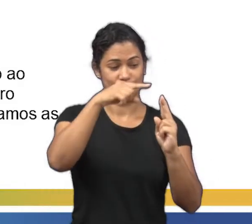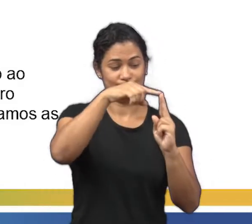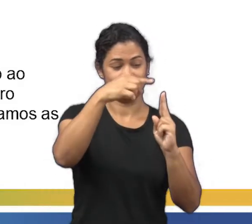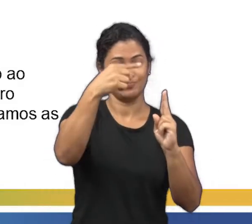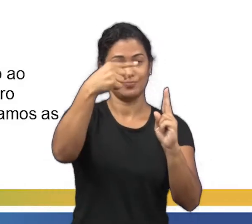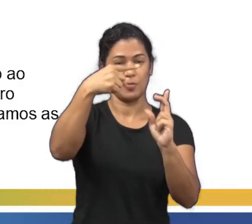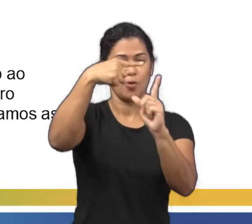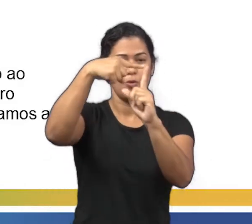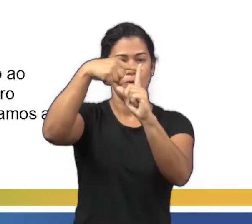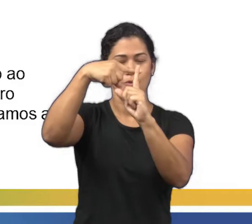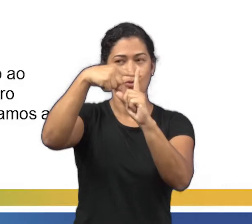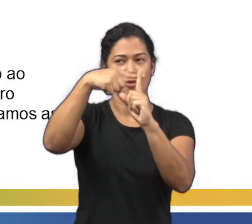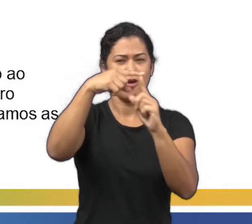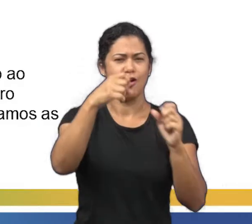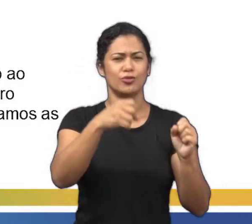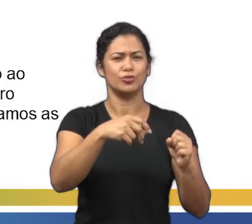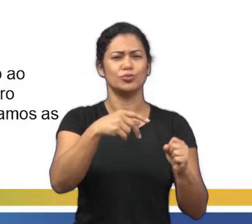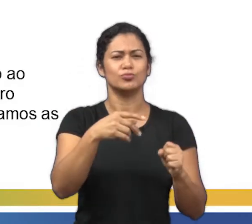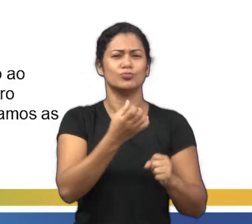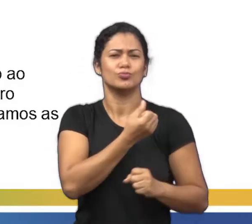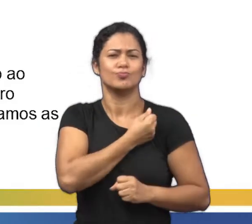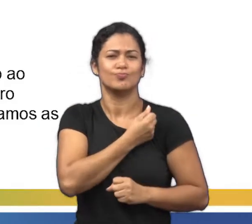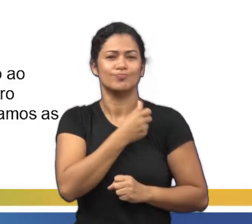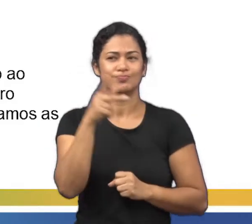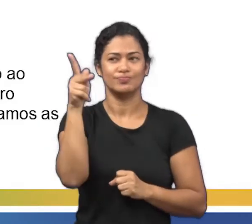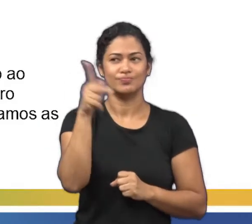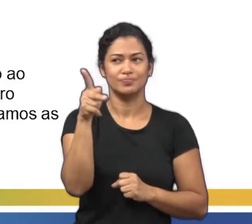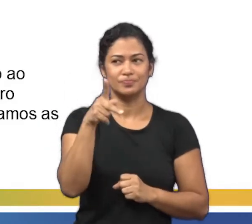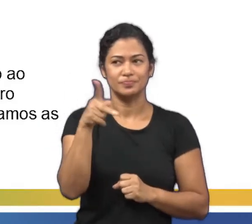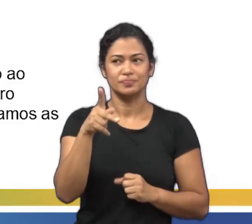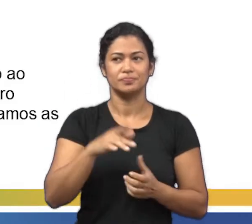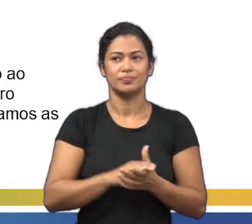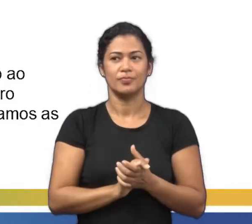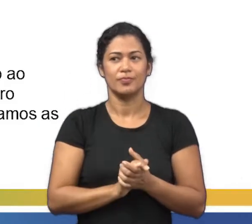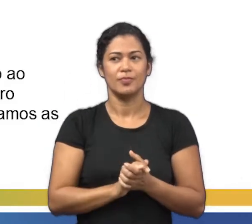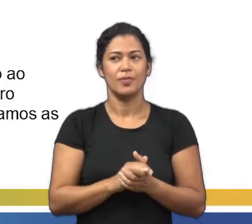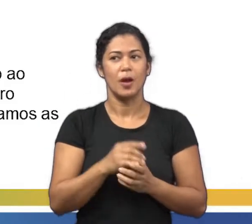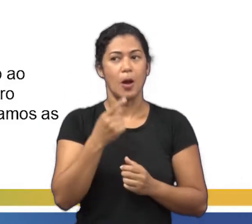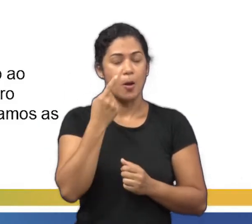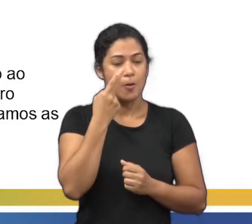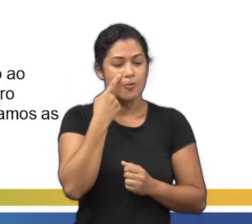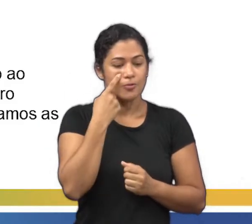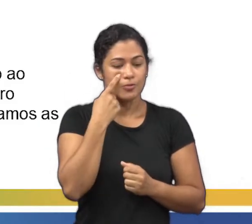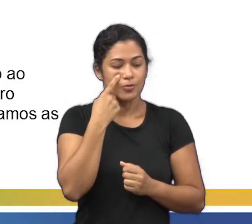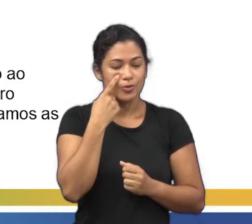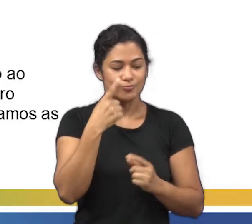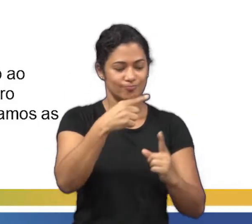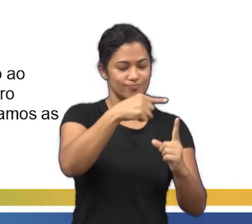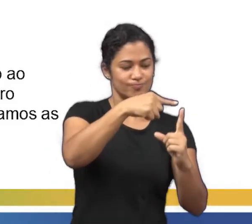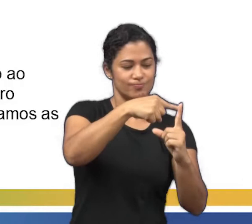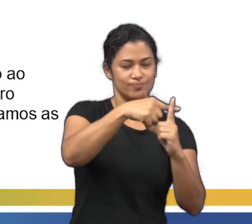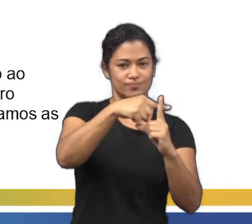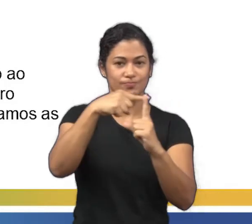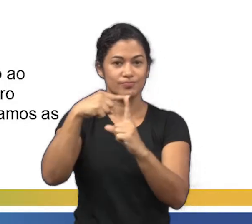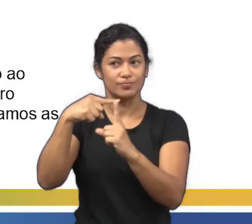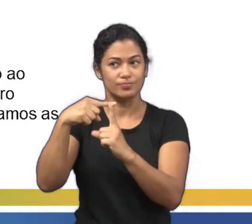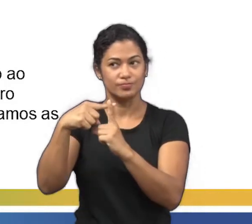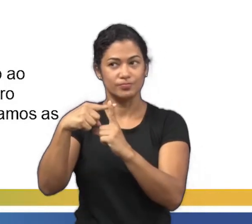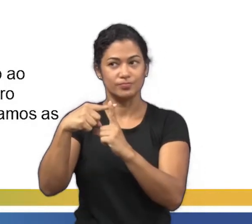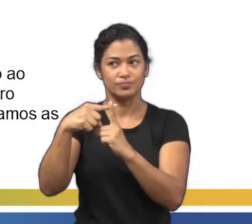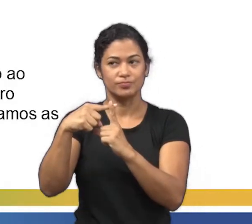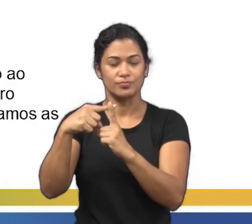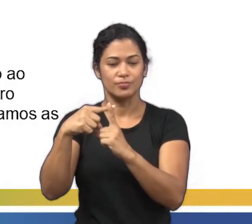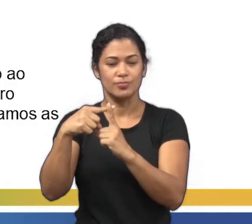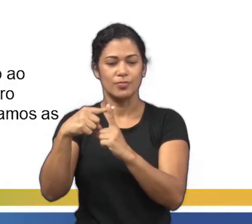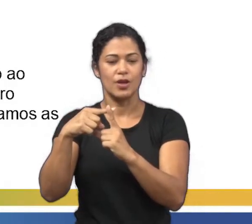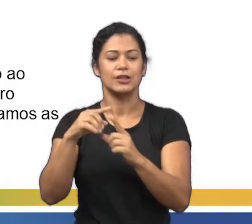exemplo, é um número positivo. Observa que ambos ficaram positivo o sinal, tá? E a potência de número